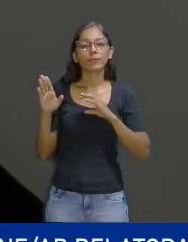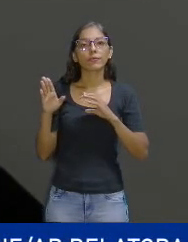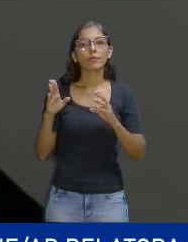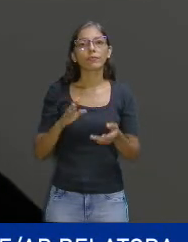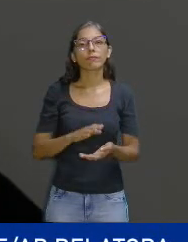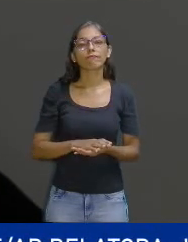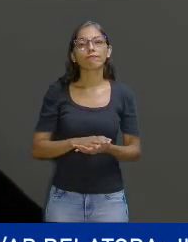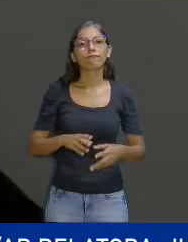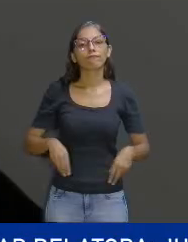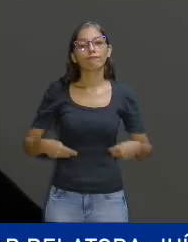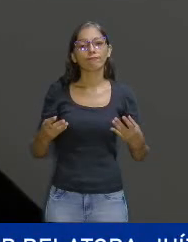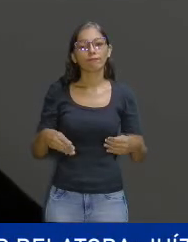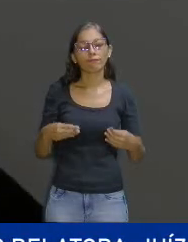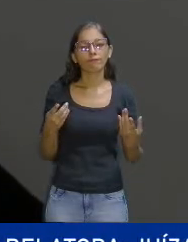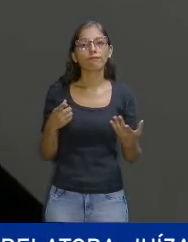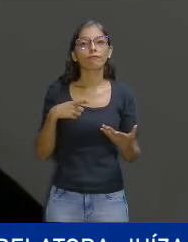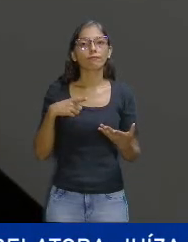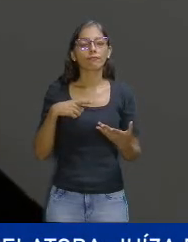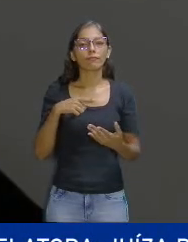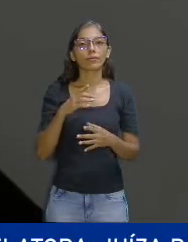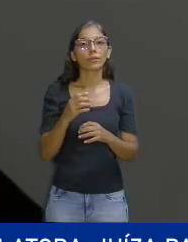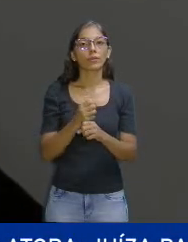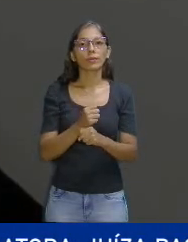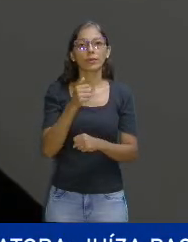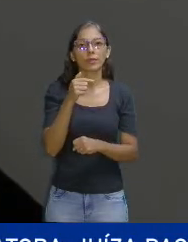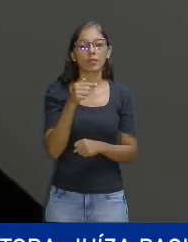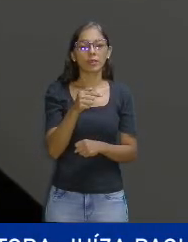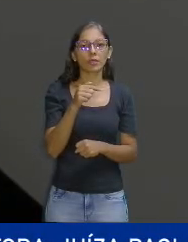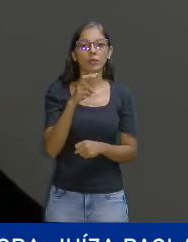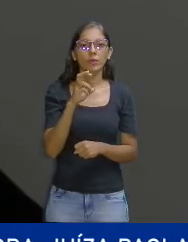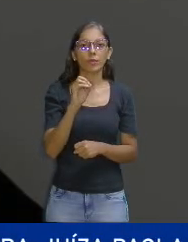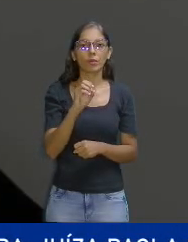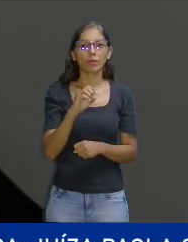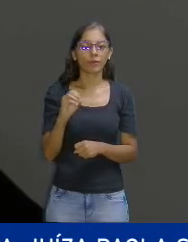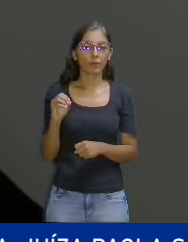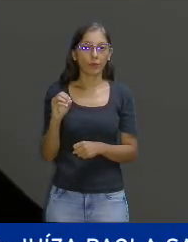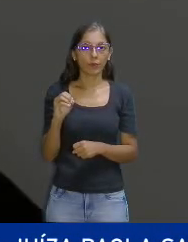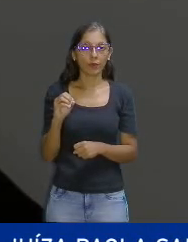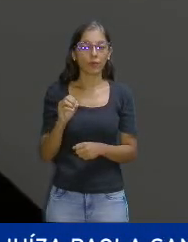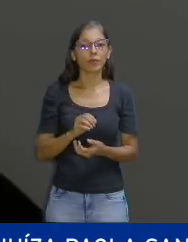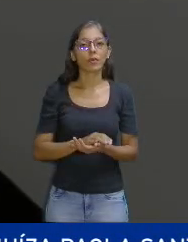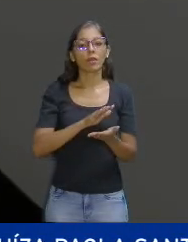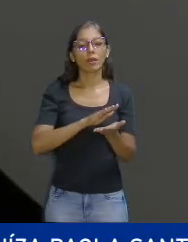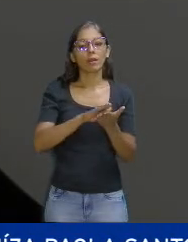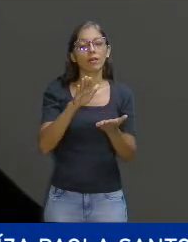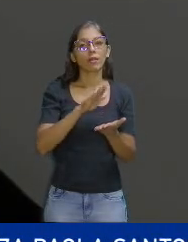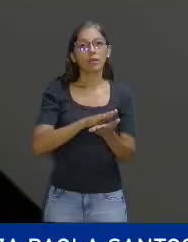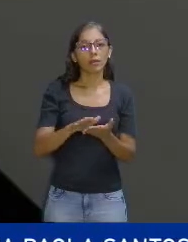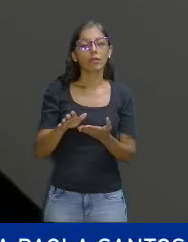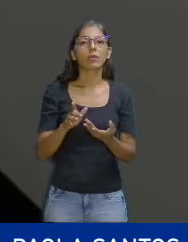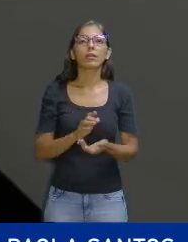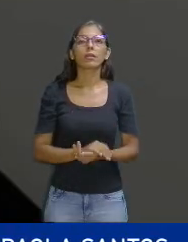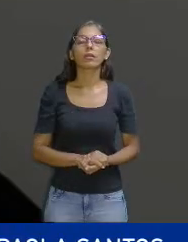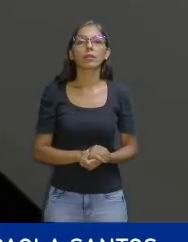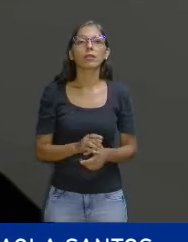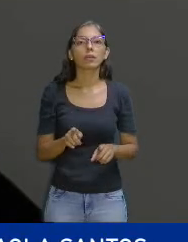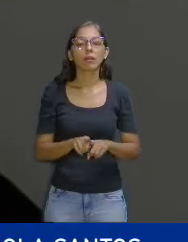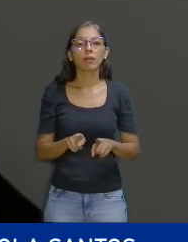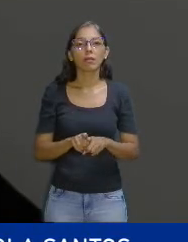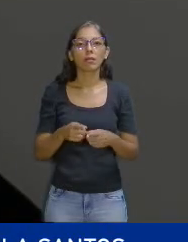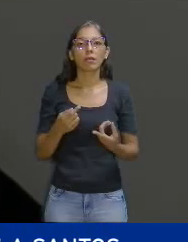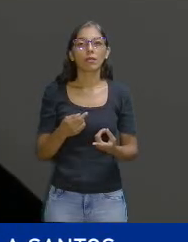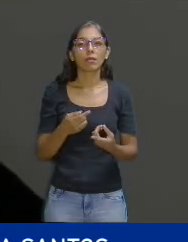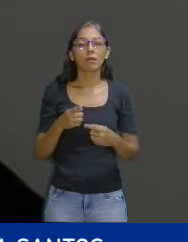7.500 com material impresso, sem, contudo, ele ter indicado o gasto com serviço de militância para a distribuição